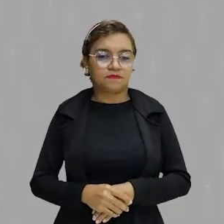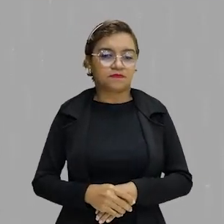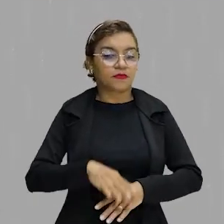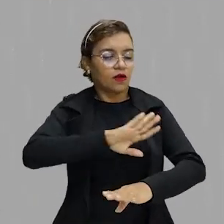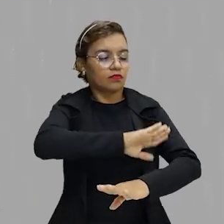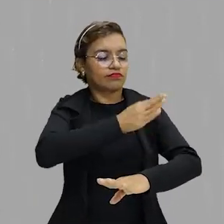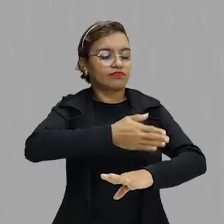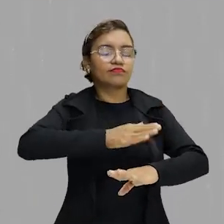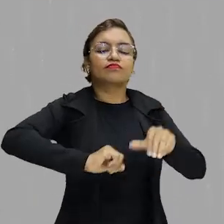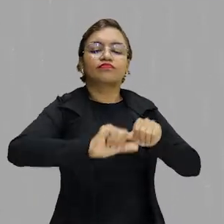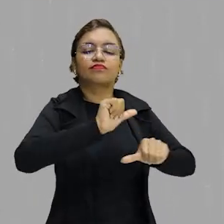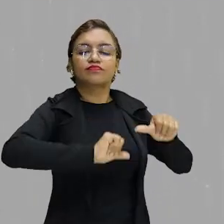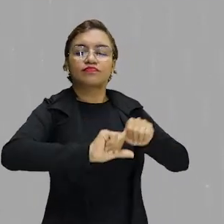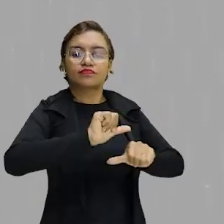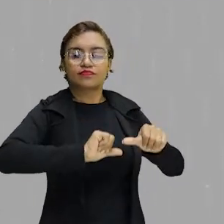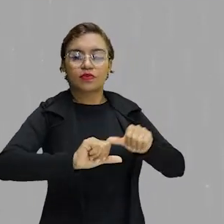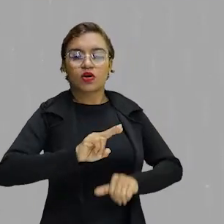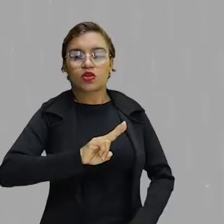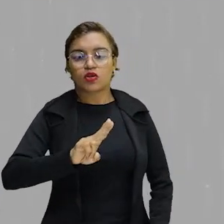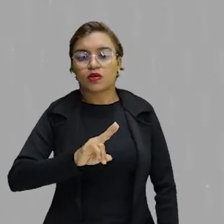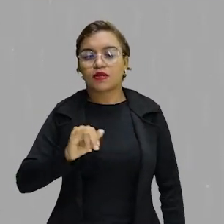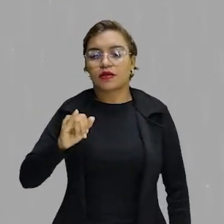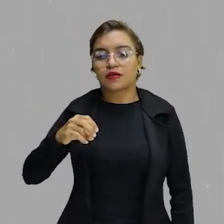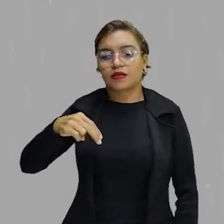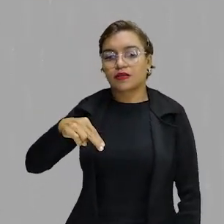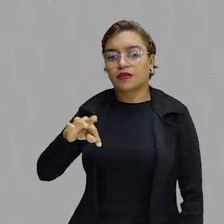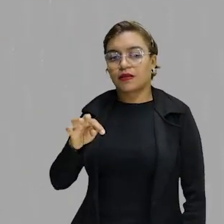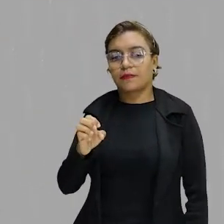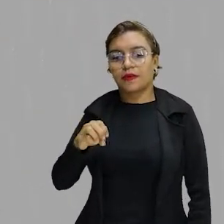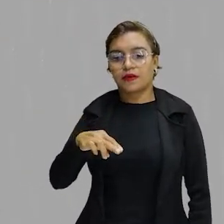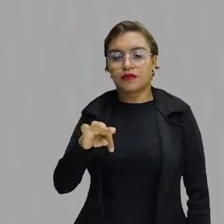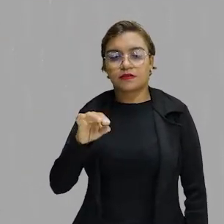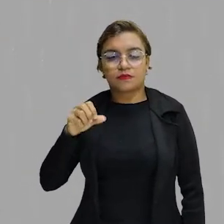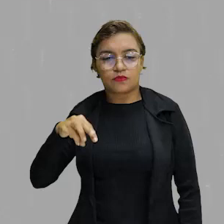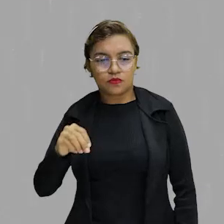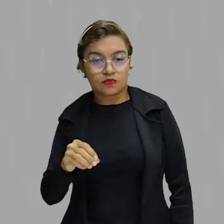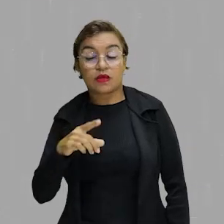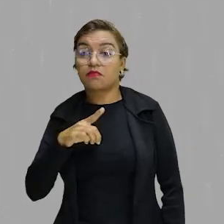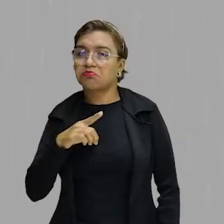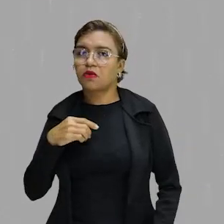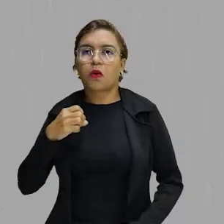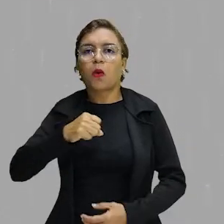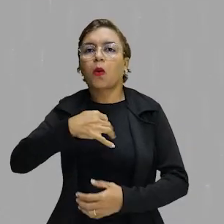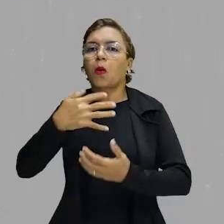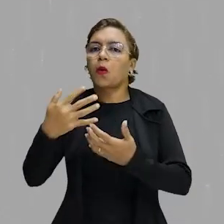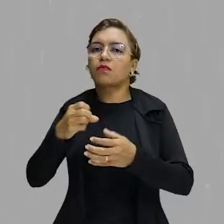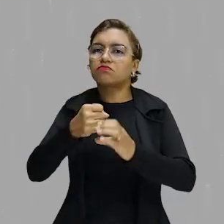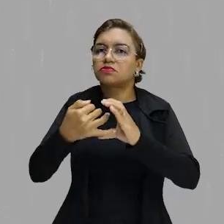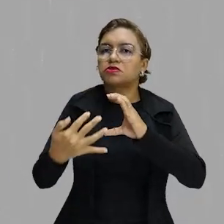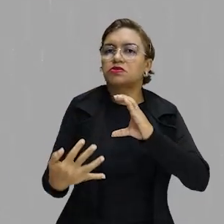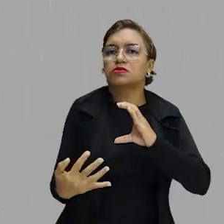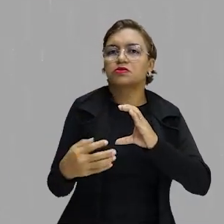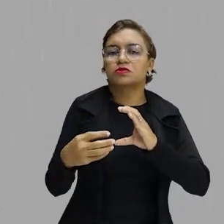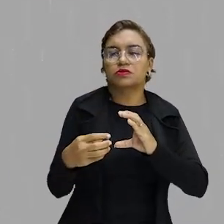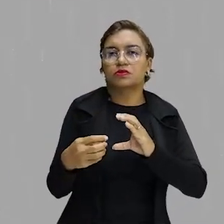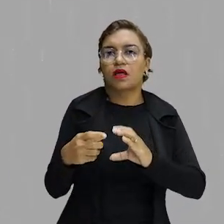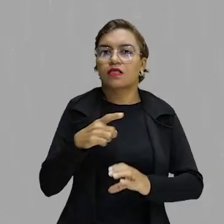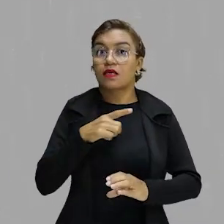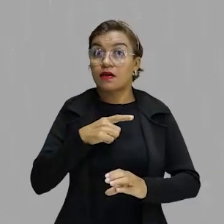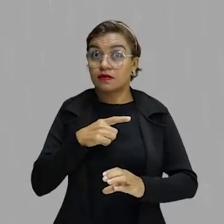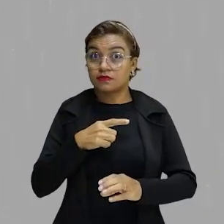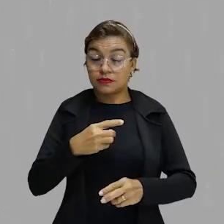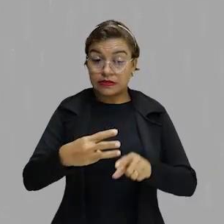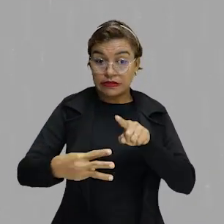relevo e suas rochas é denominado de intemperismo. E aí nós podemos classificar o intemperismo em 3 tipos, galera,